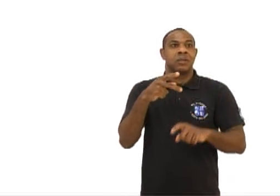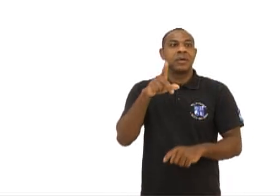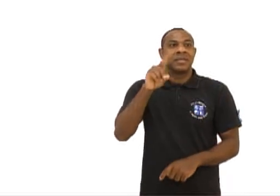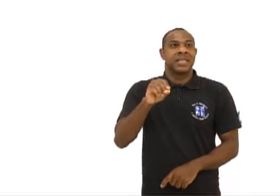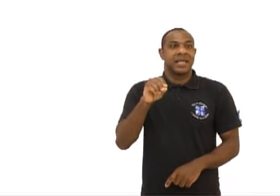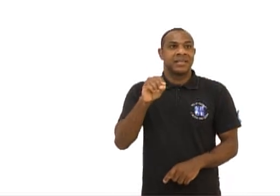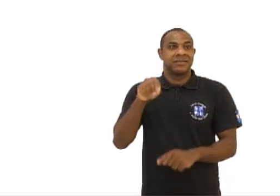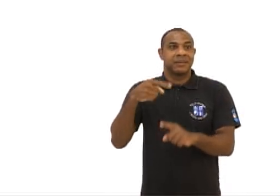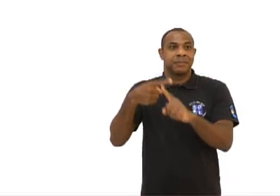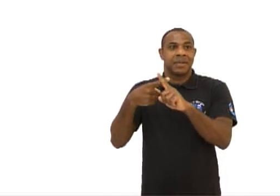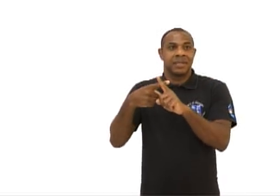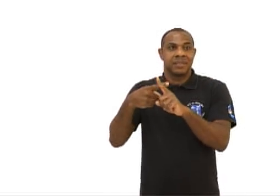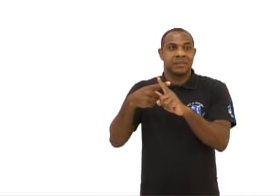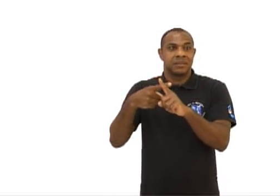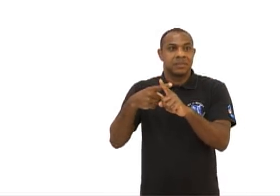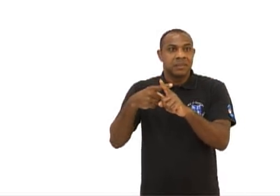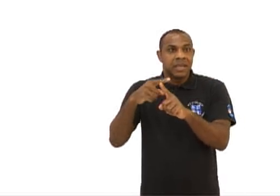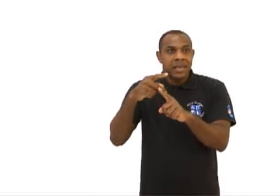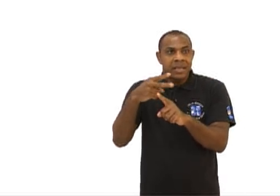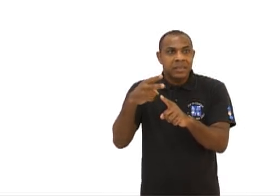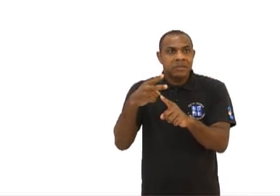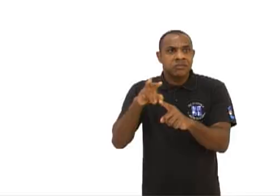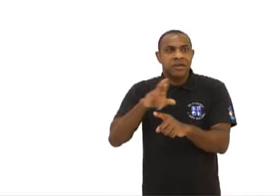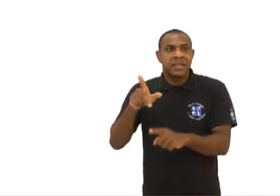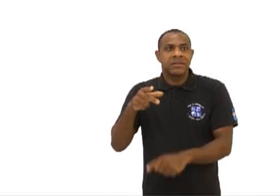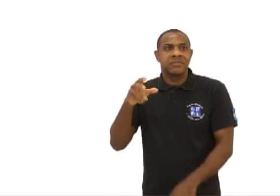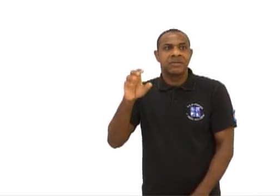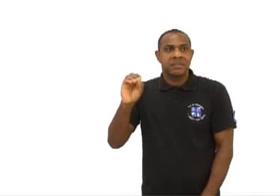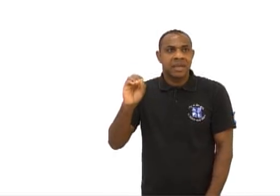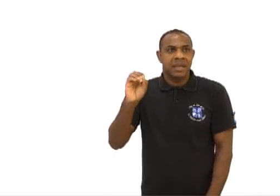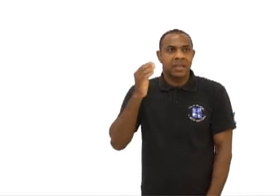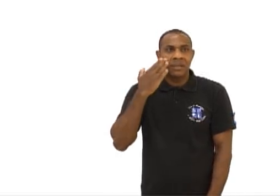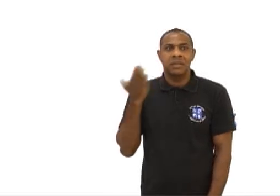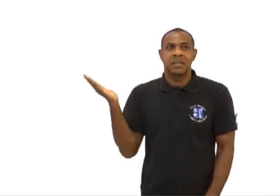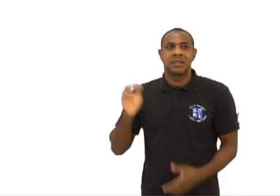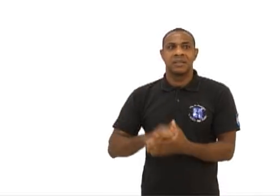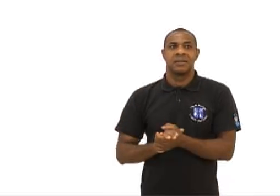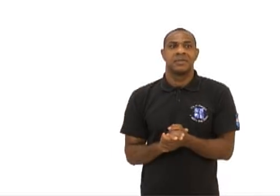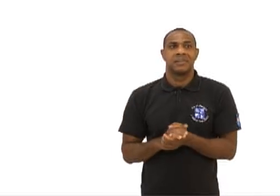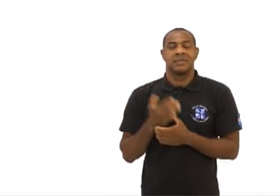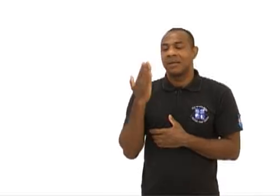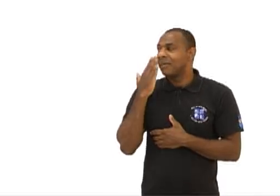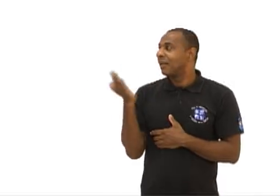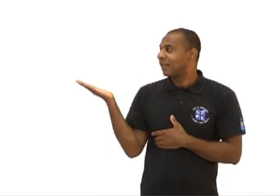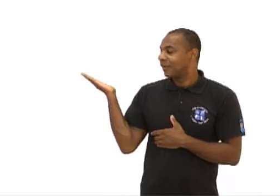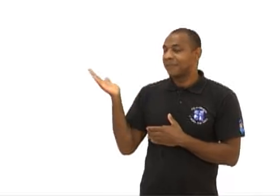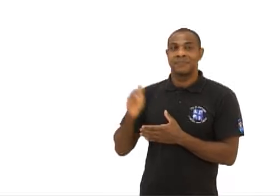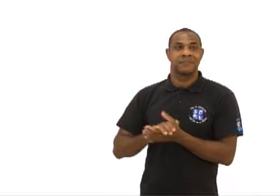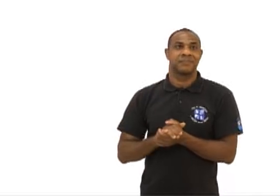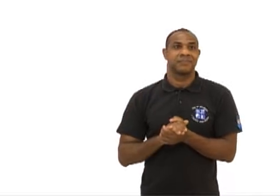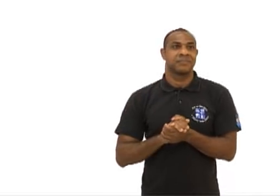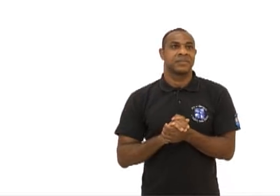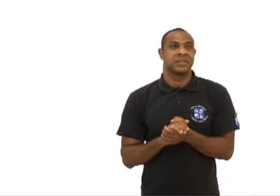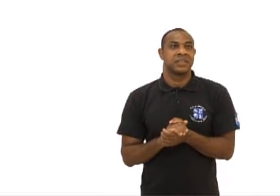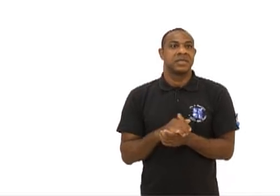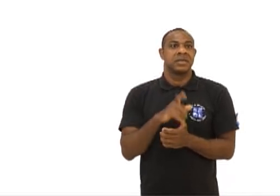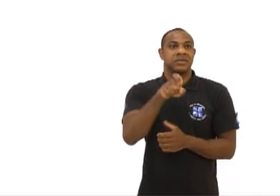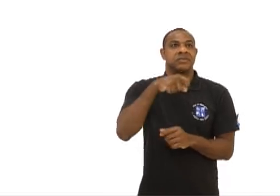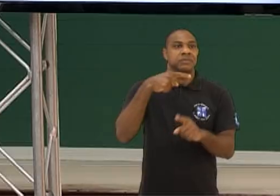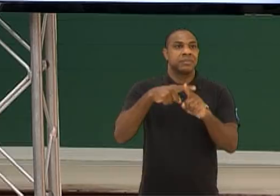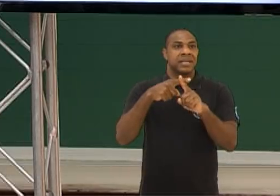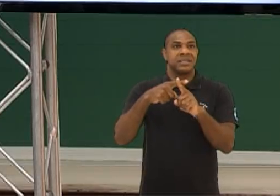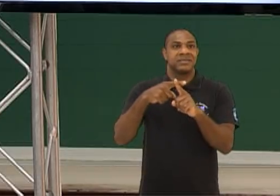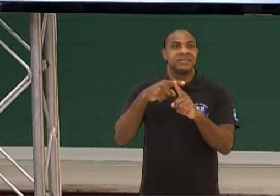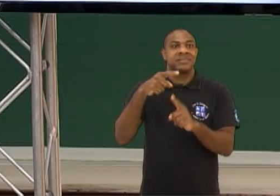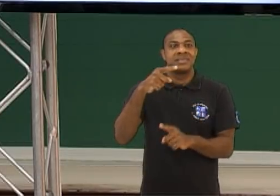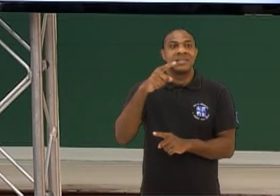X mais 10 é maior que 10. X menos 5 é igual a 2. Ou 10x é igual a 1.